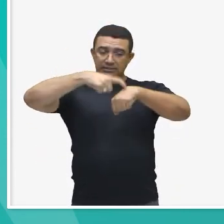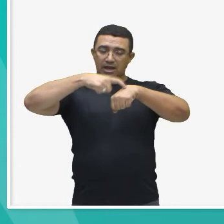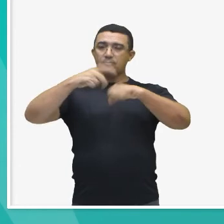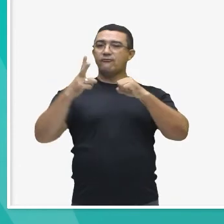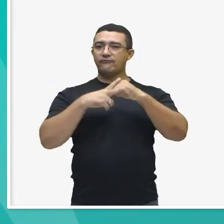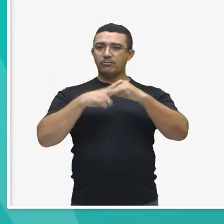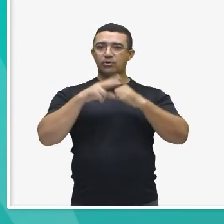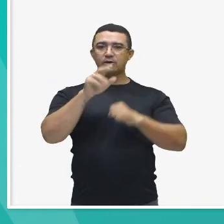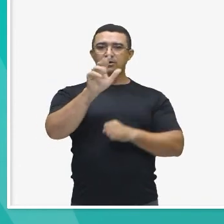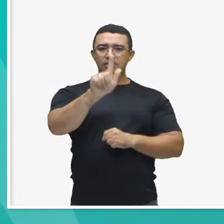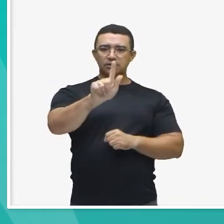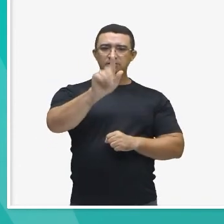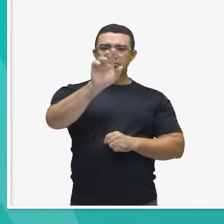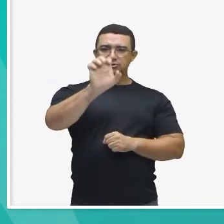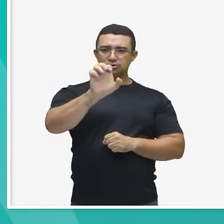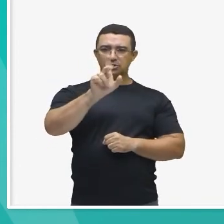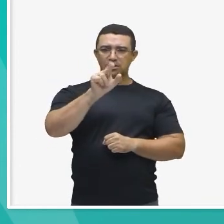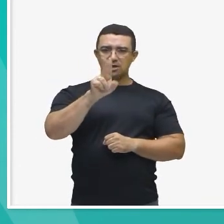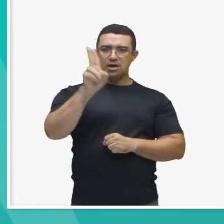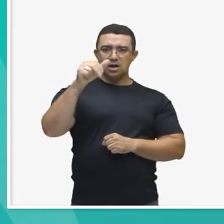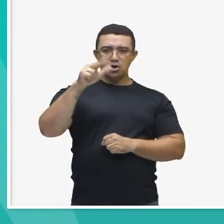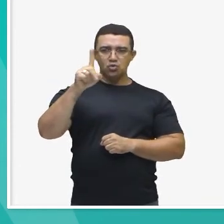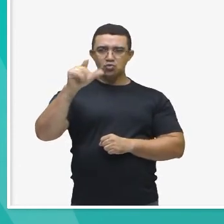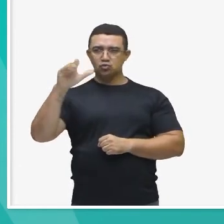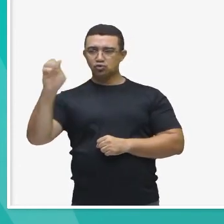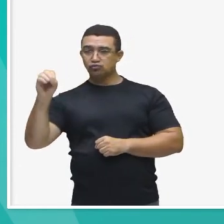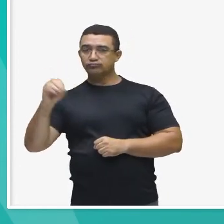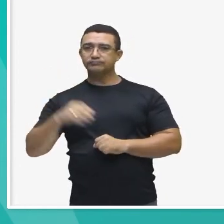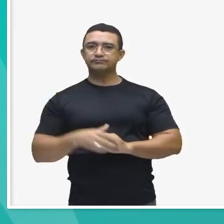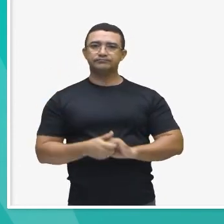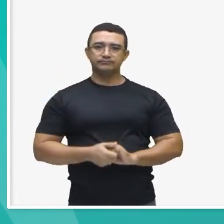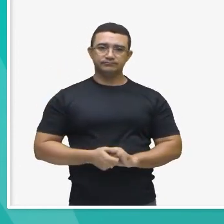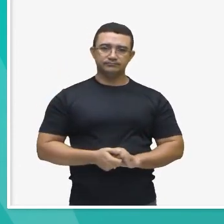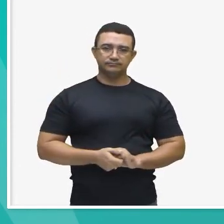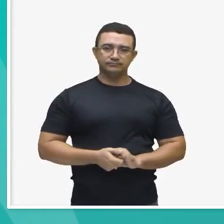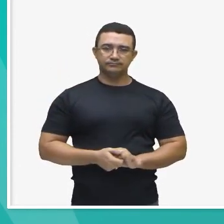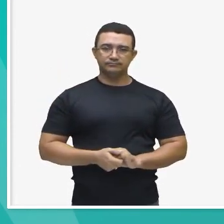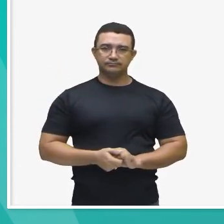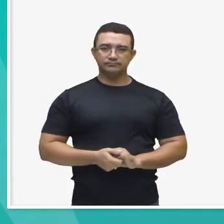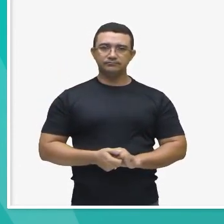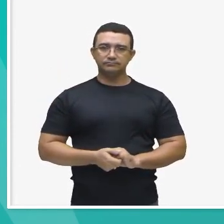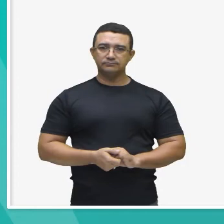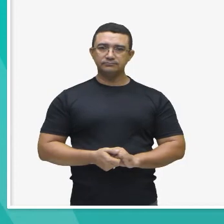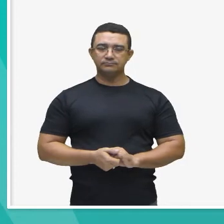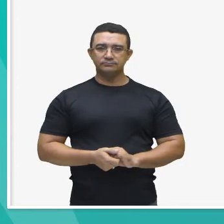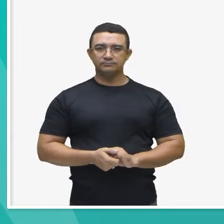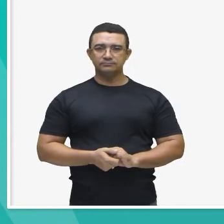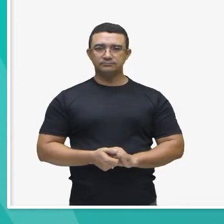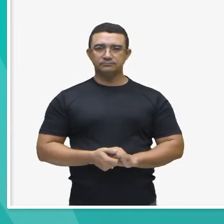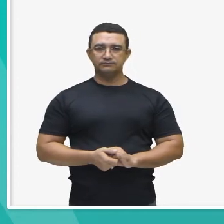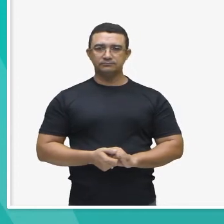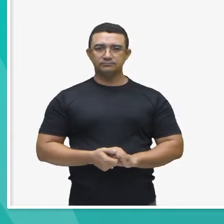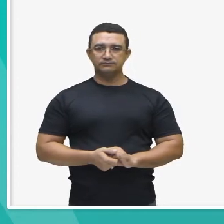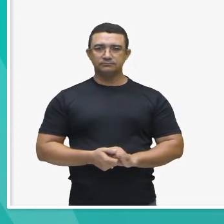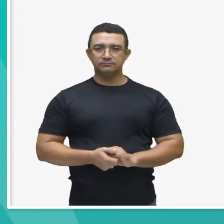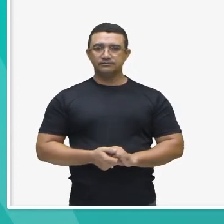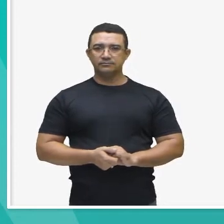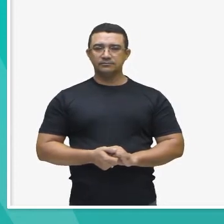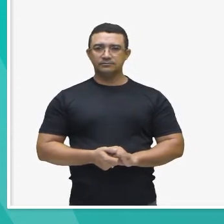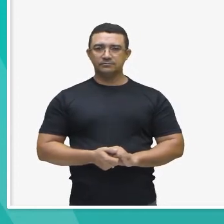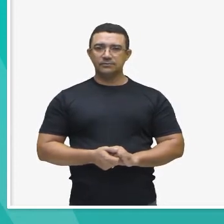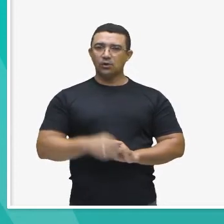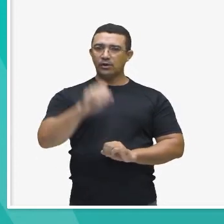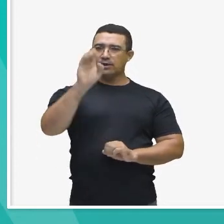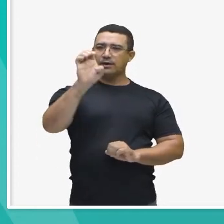gerúndio. Então, para eu saber, né, eu tenho que saber quais as formas do gerúndio. As terminações. Aqui é